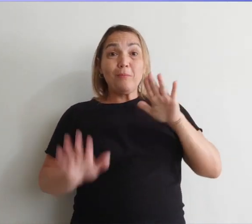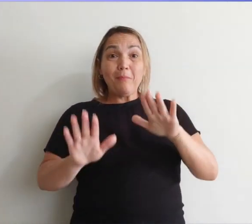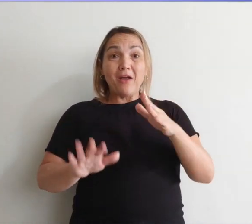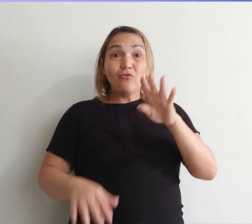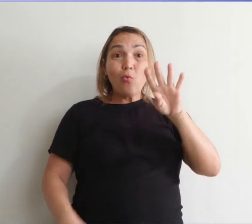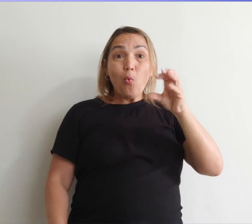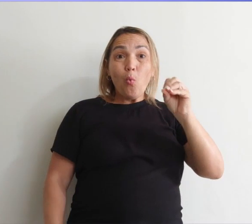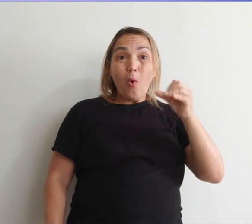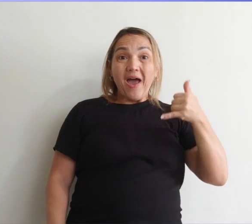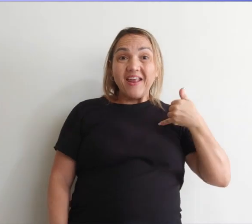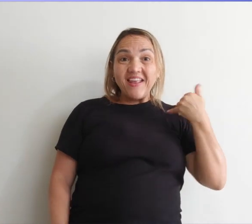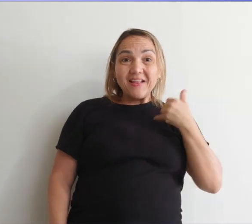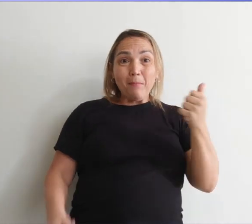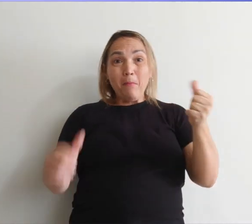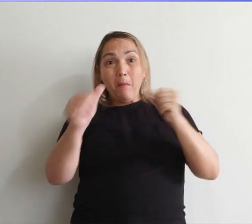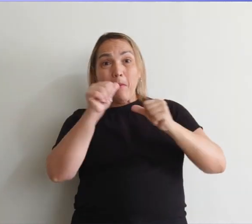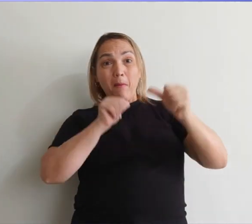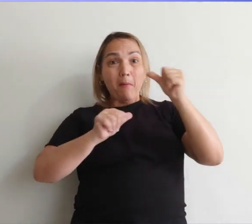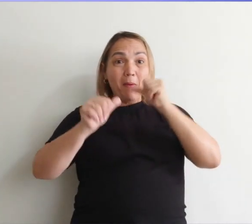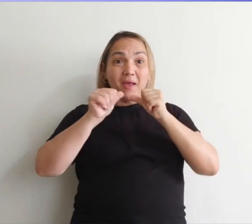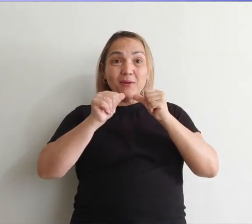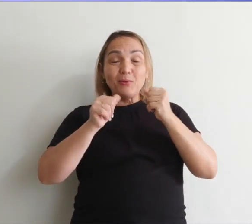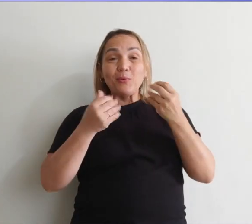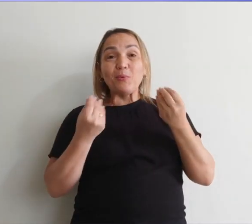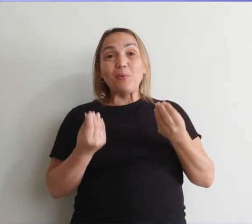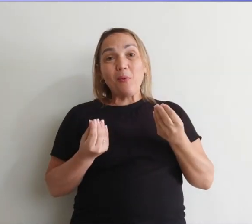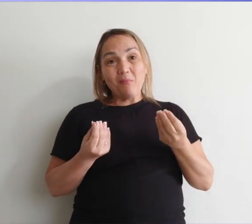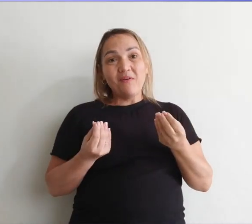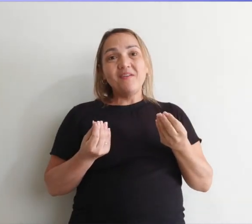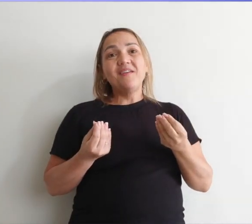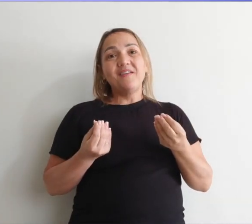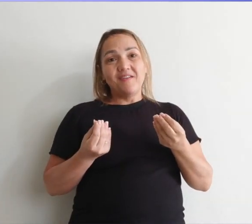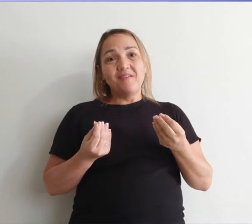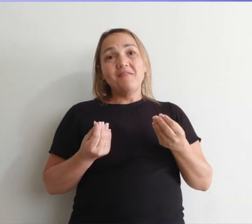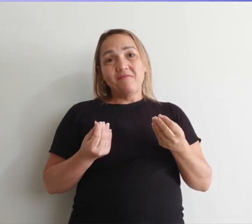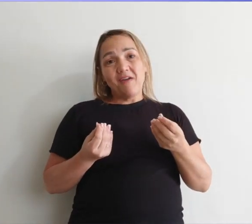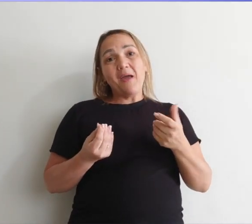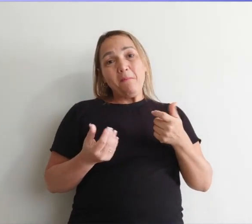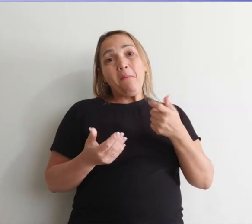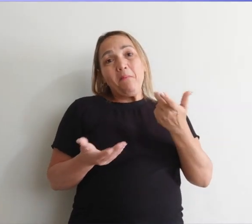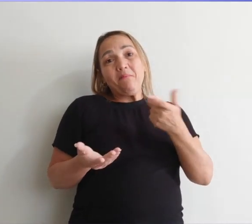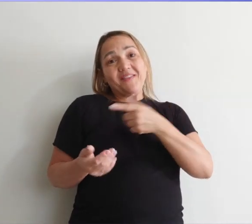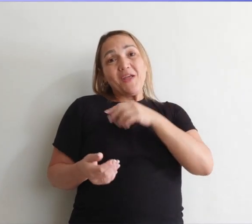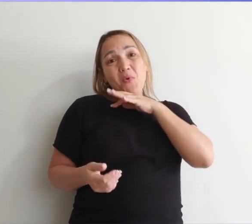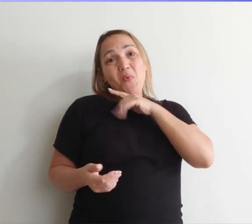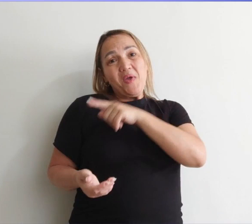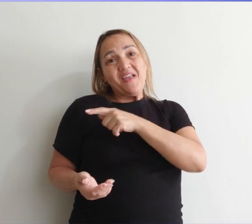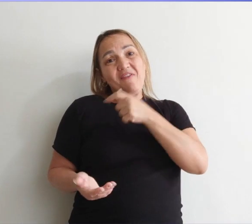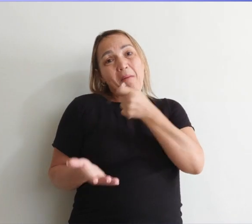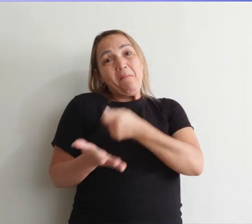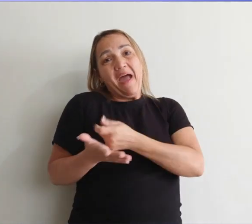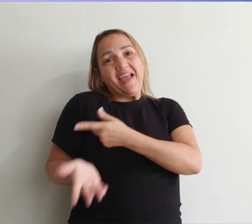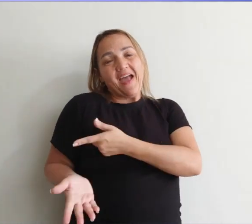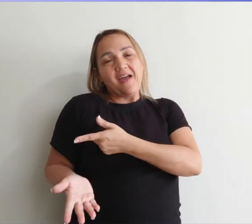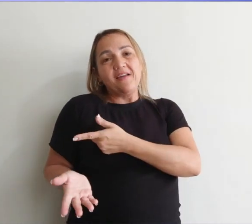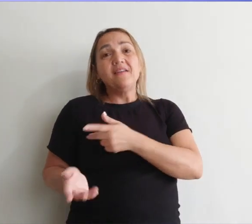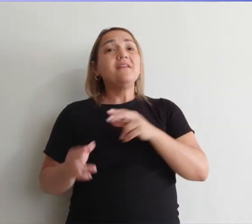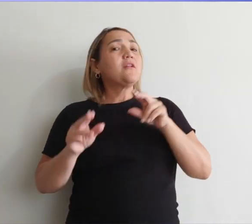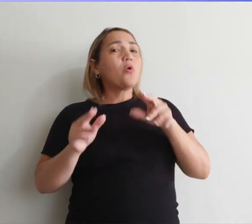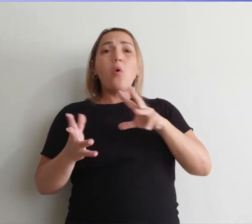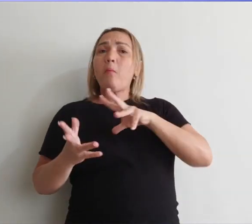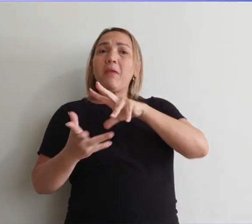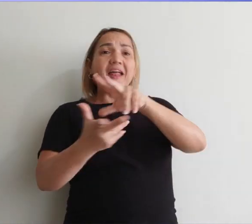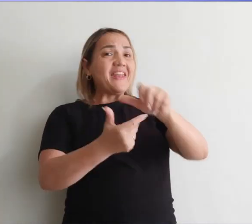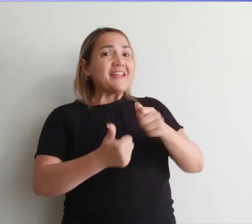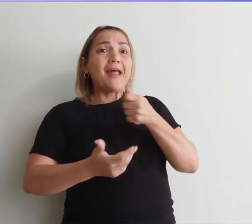chegar aos 40 e continuar bebendo, vai ter um preço a pagar, A concorda? vida vai cobrar. O planeta vai cobrar.